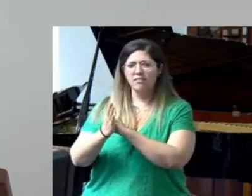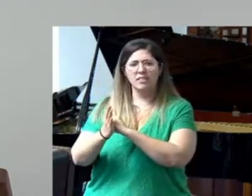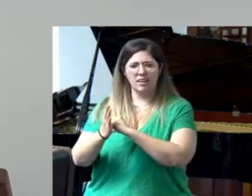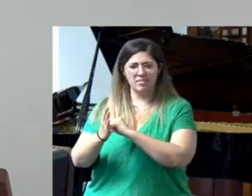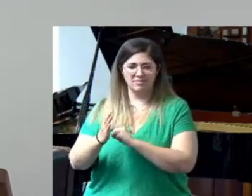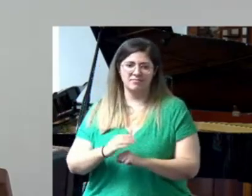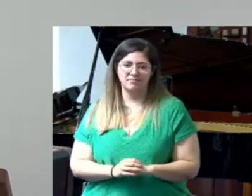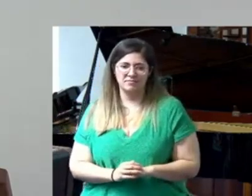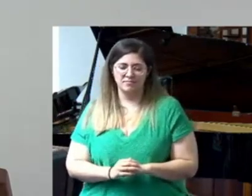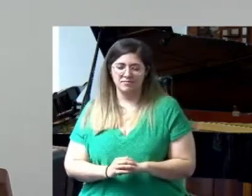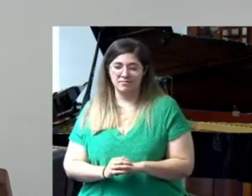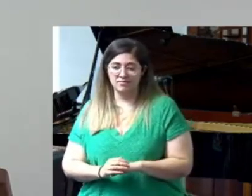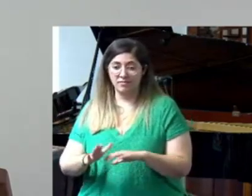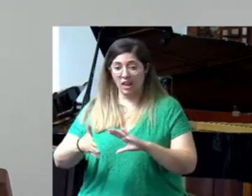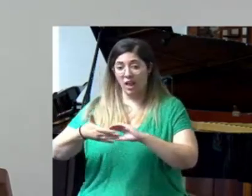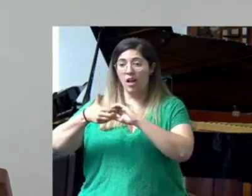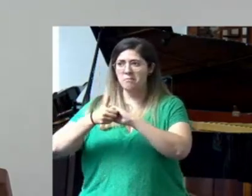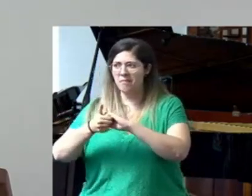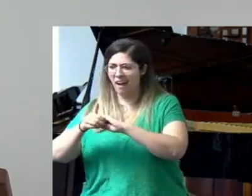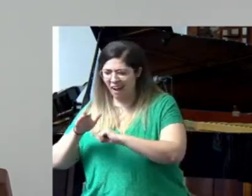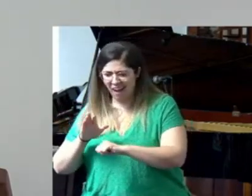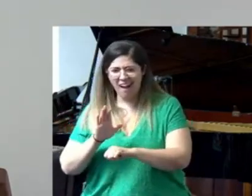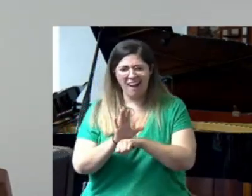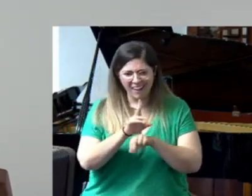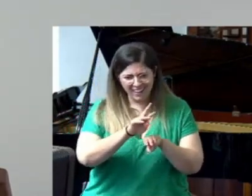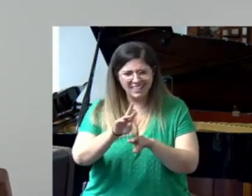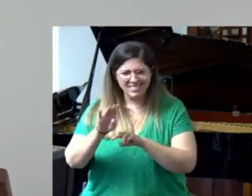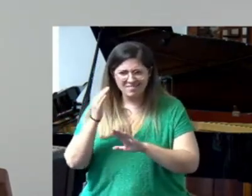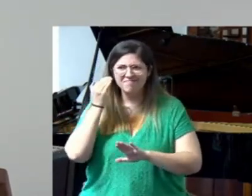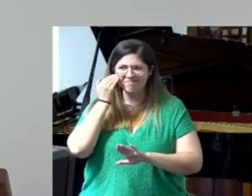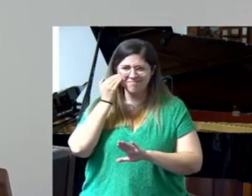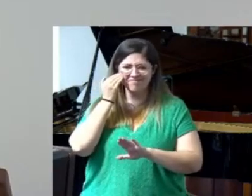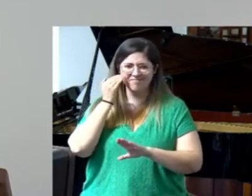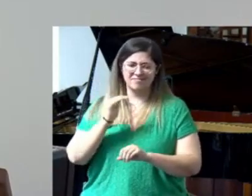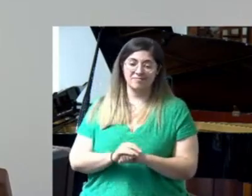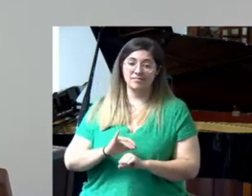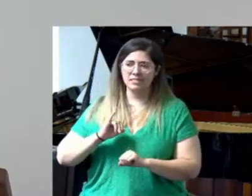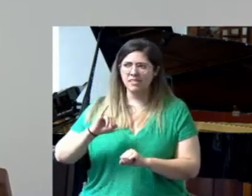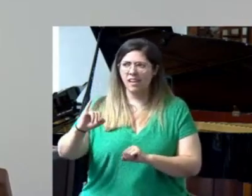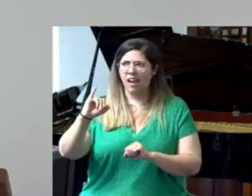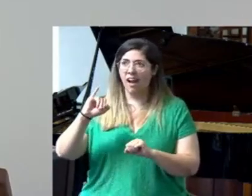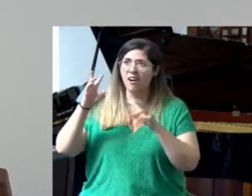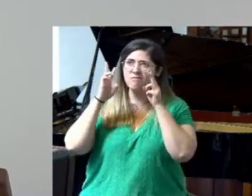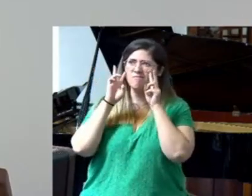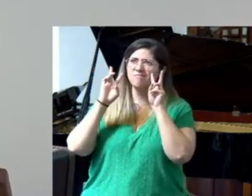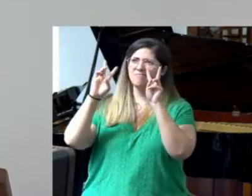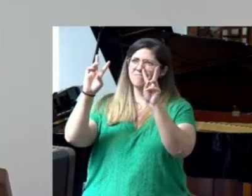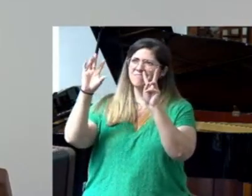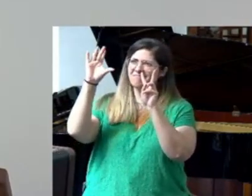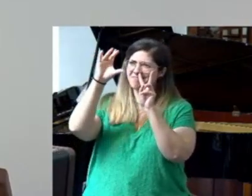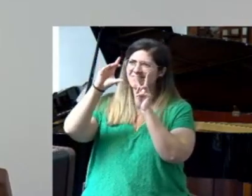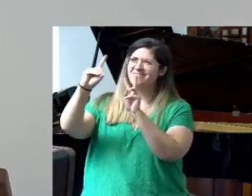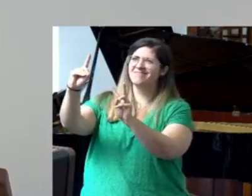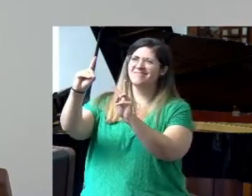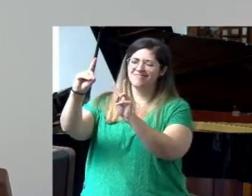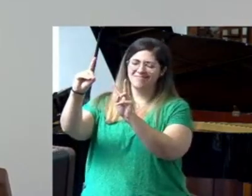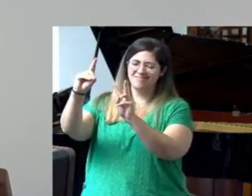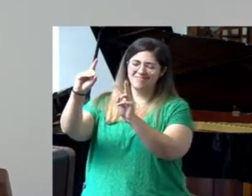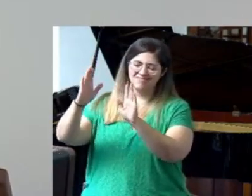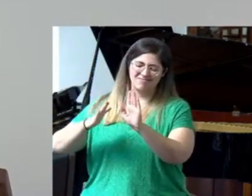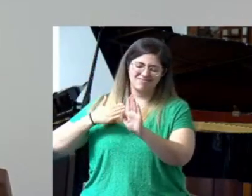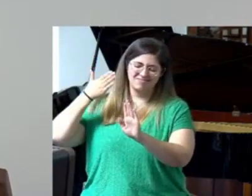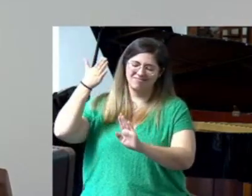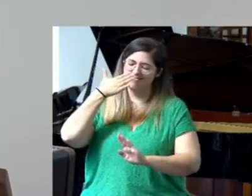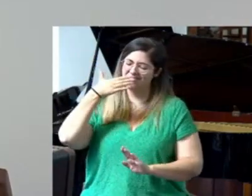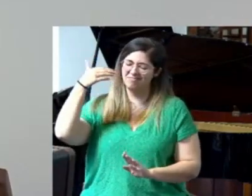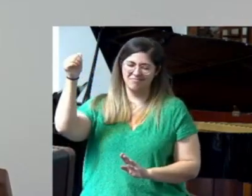ajudar, lhe dar a mão, porque você precisa prosseguir. E se você prosseguir com os olhos atentos no autor e consumador da